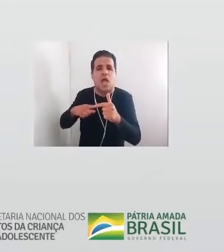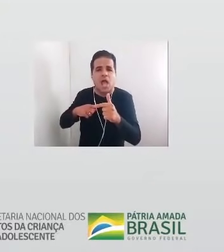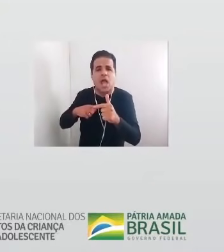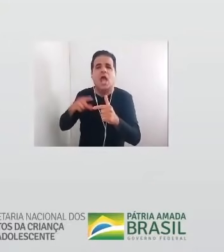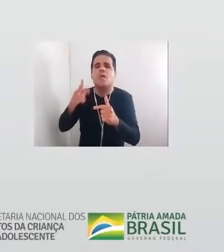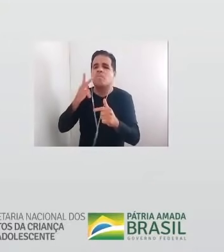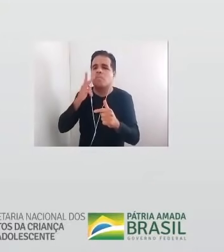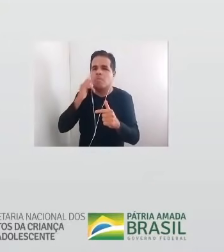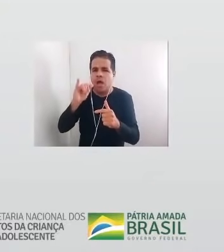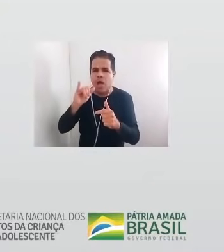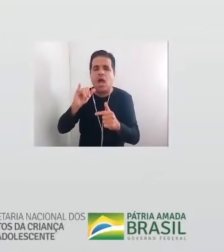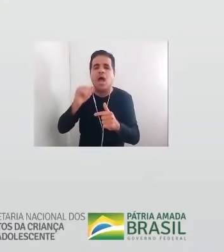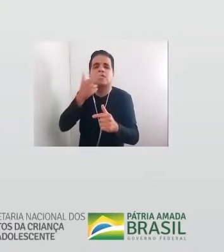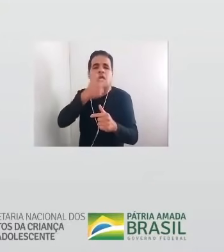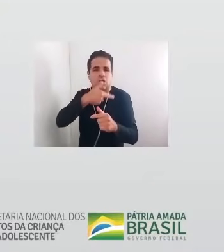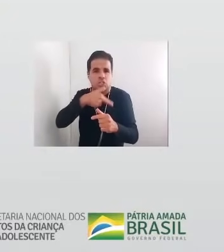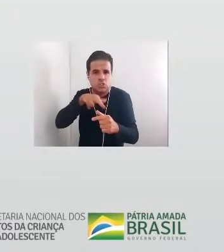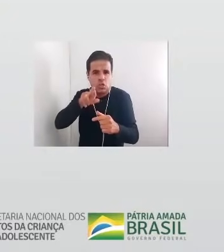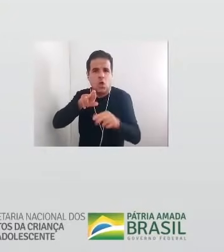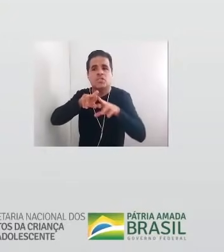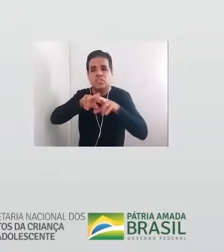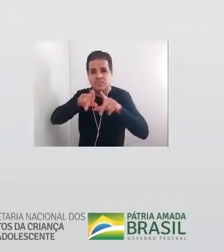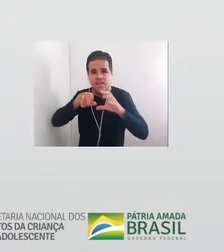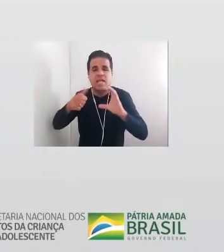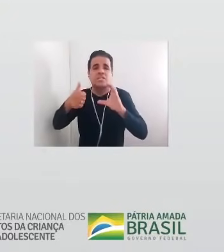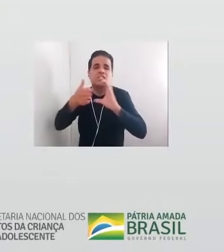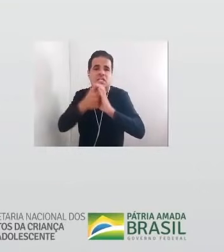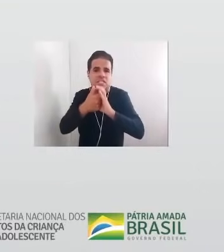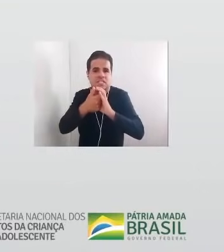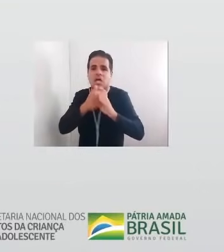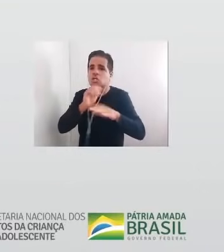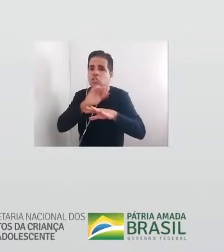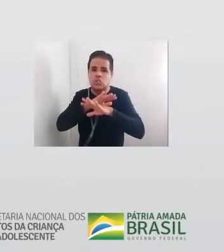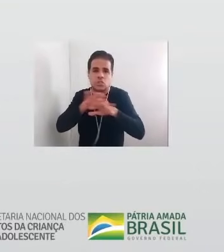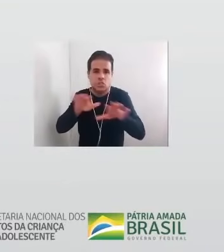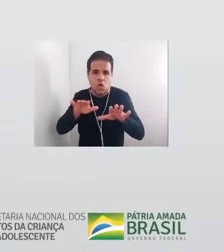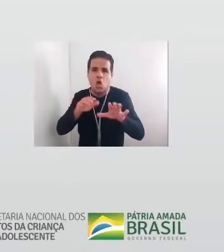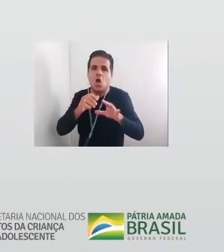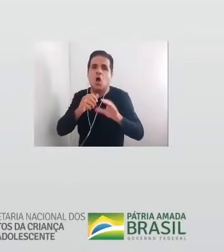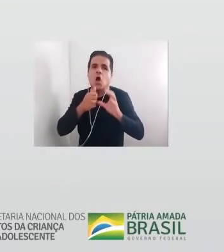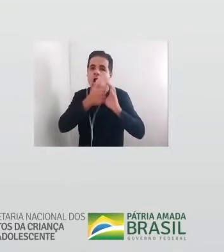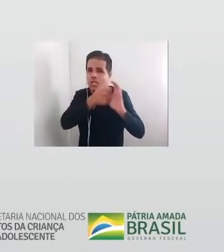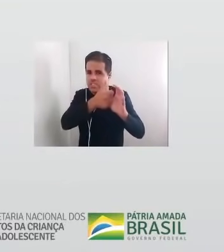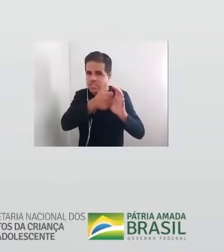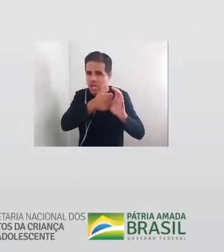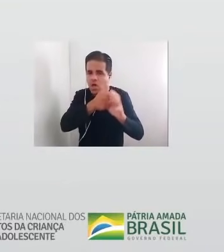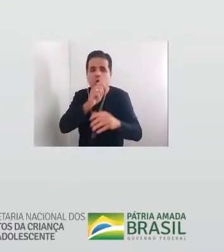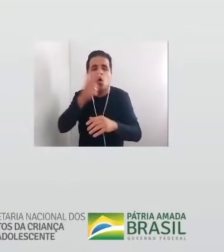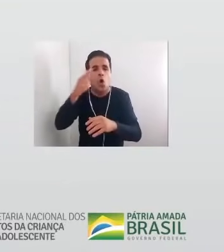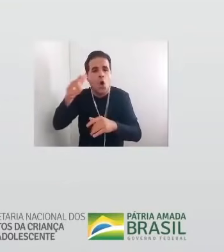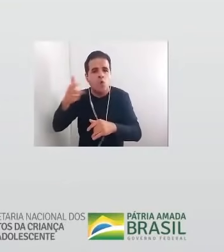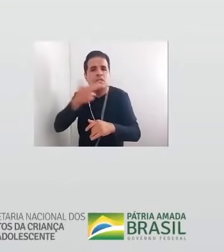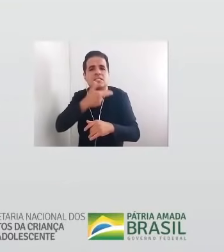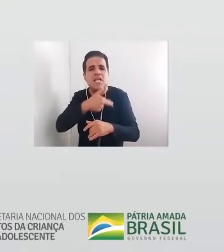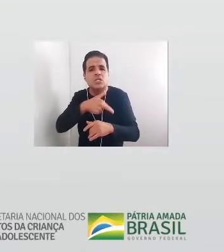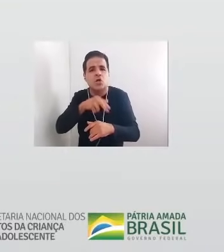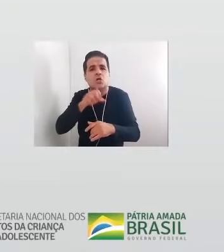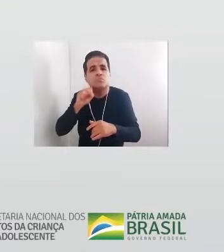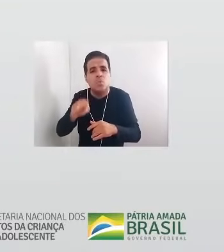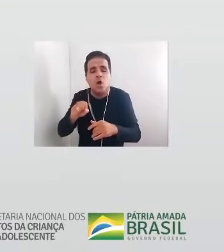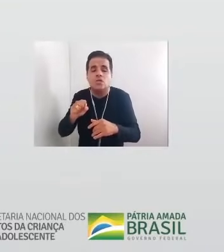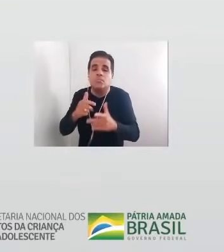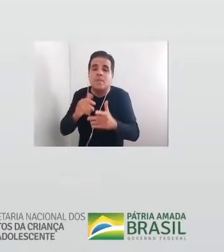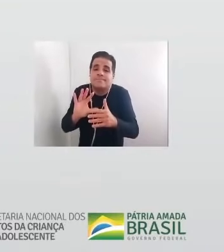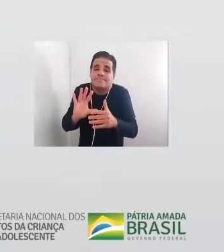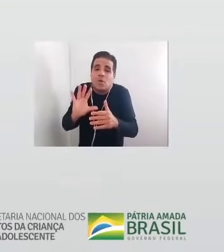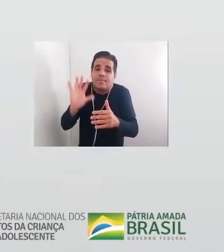de religiões diferentes da cristã, não apenas os cristãos podem recorrer a isso, certo? Mas uma das violações mais comuns, como